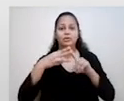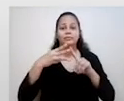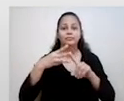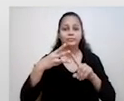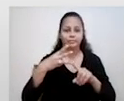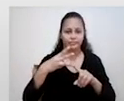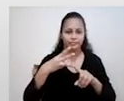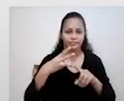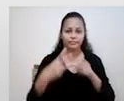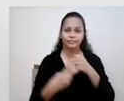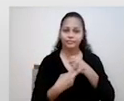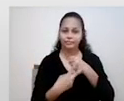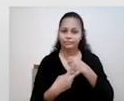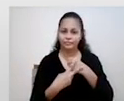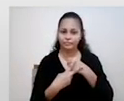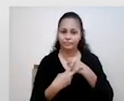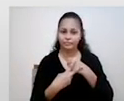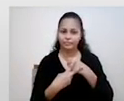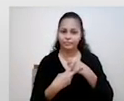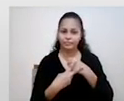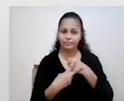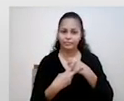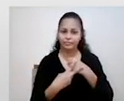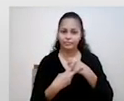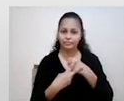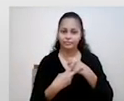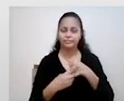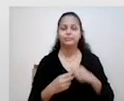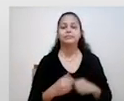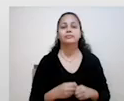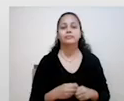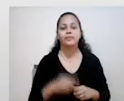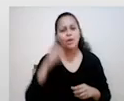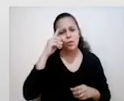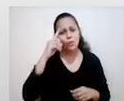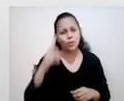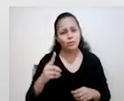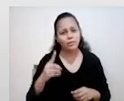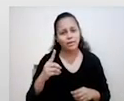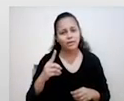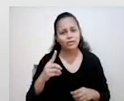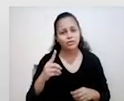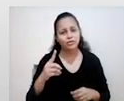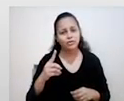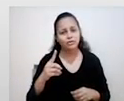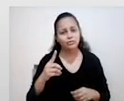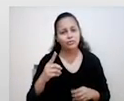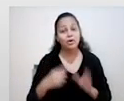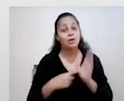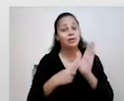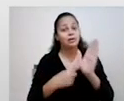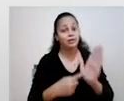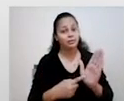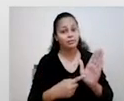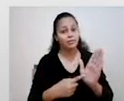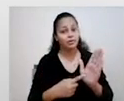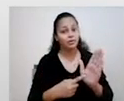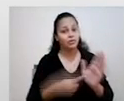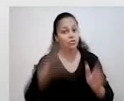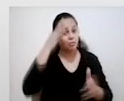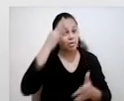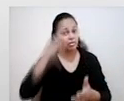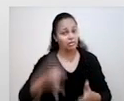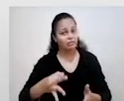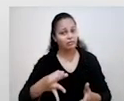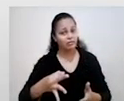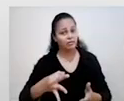o indicativo, o subjuntivo e o imperativo. Então, o imperativo é aquele que expressa uma certeza.